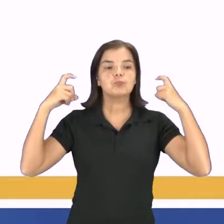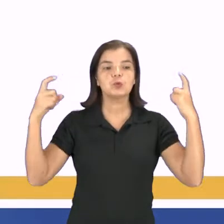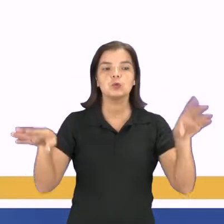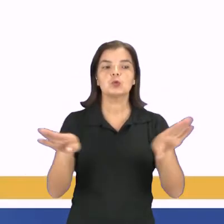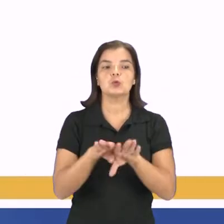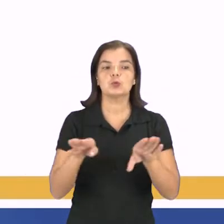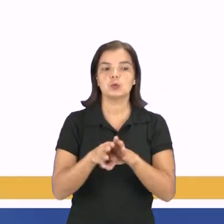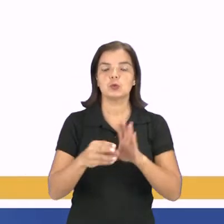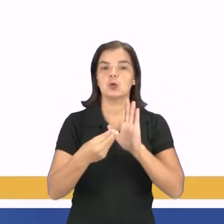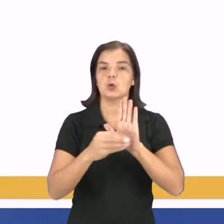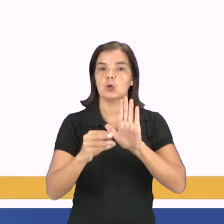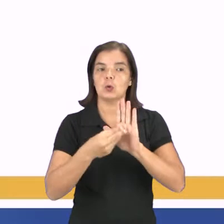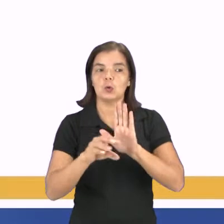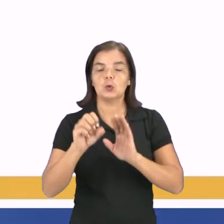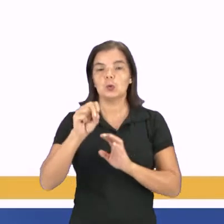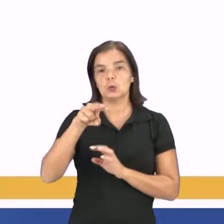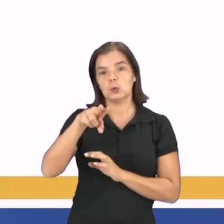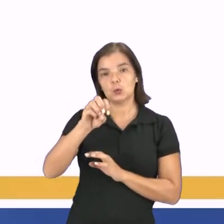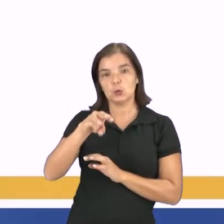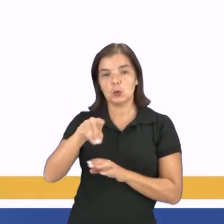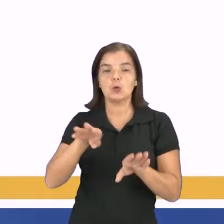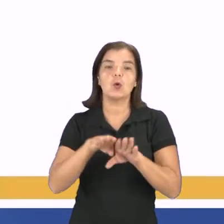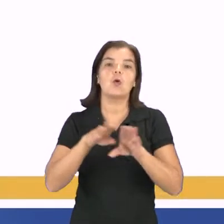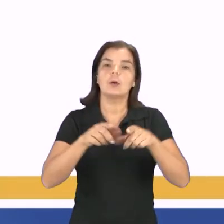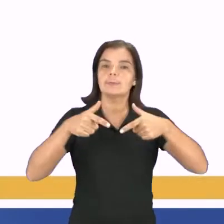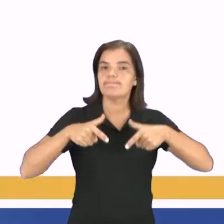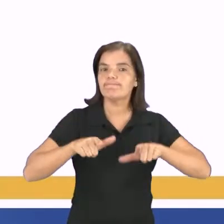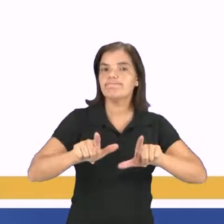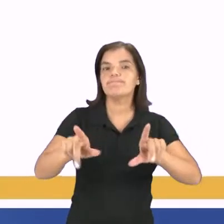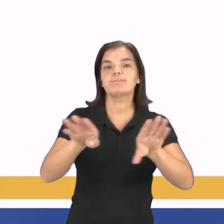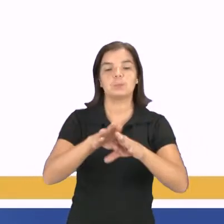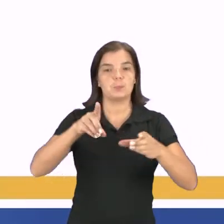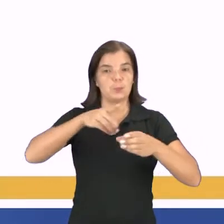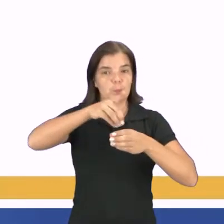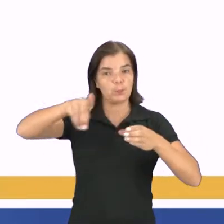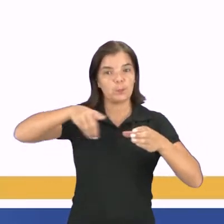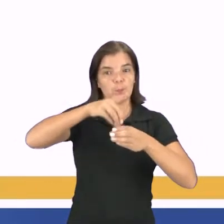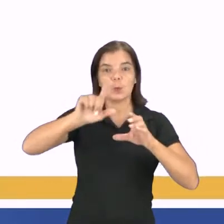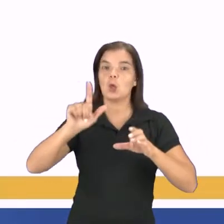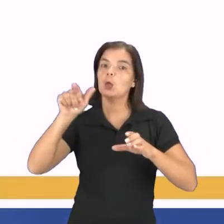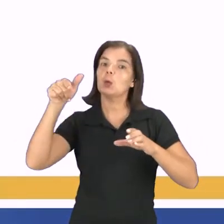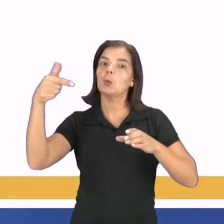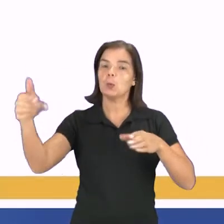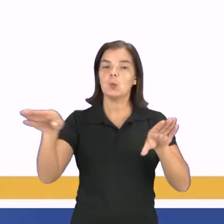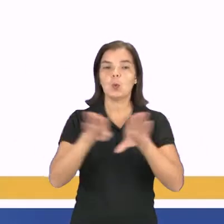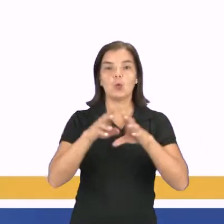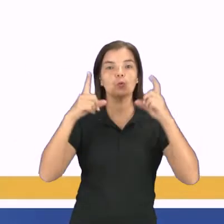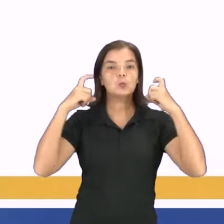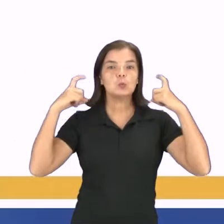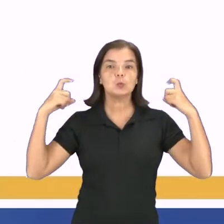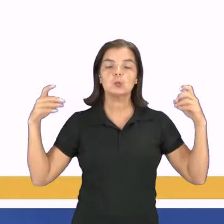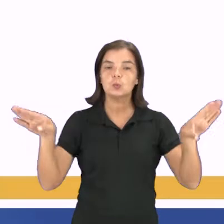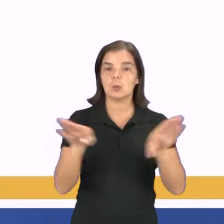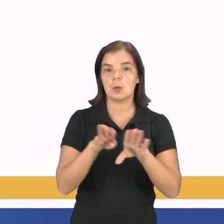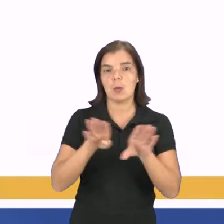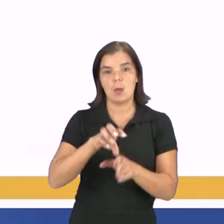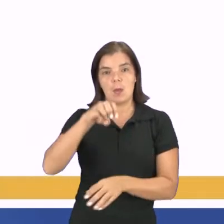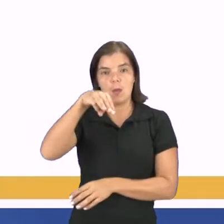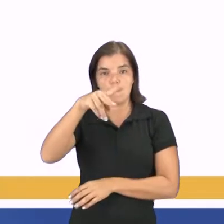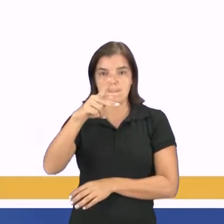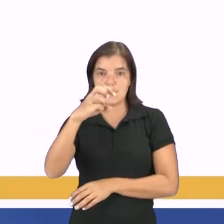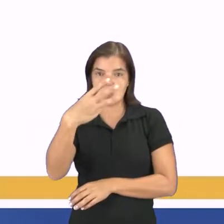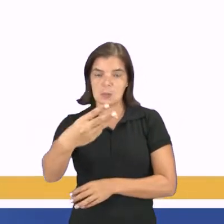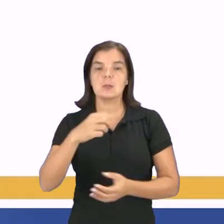em formato de CD, videocassete, disco de vinil e em outros formatos de som digital como o